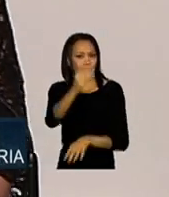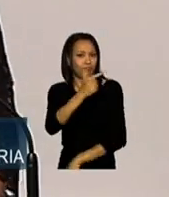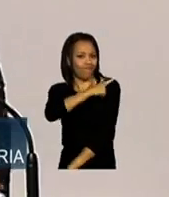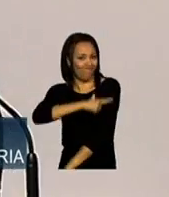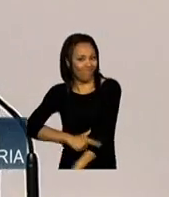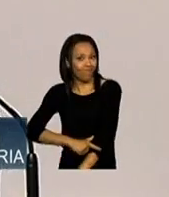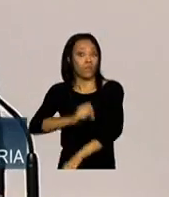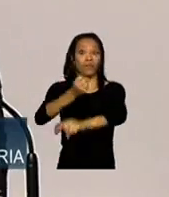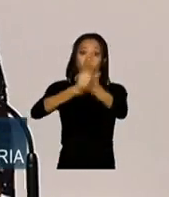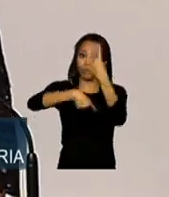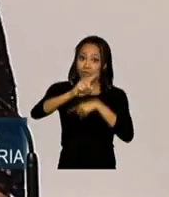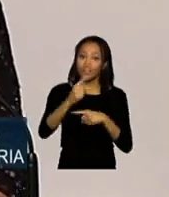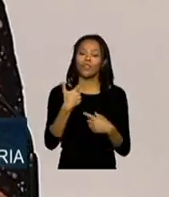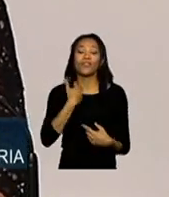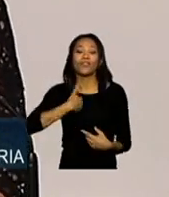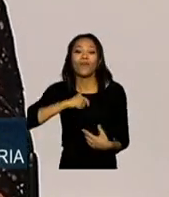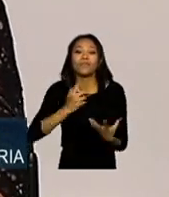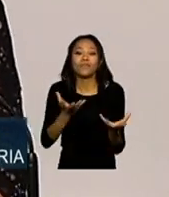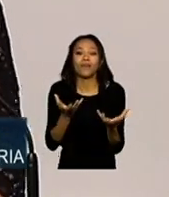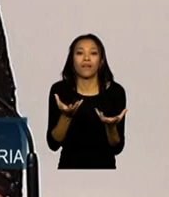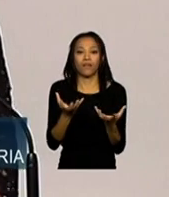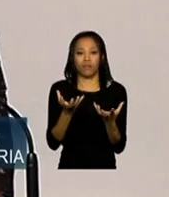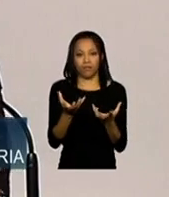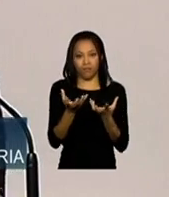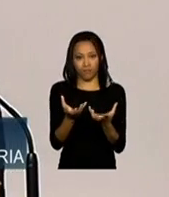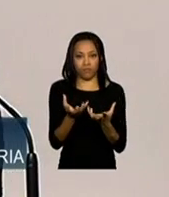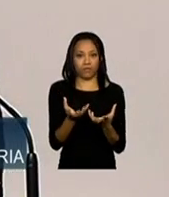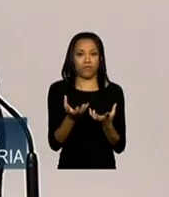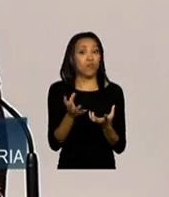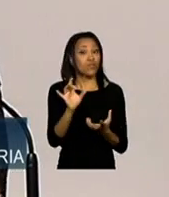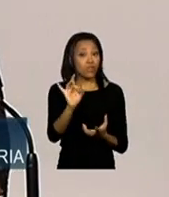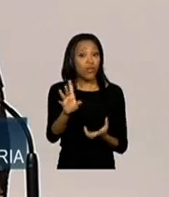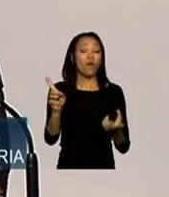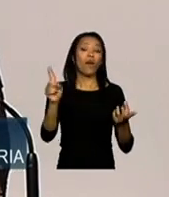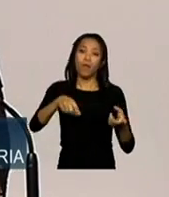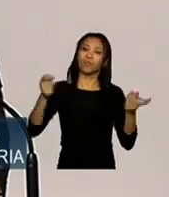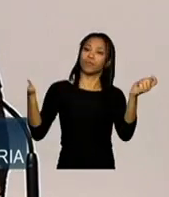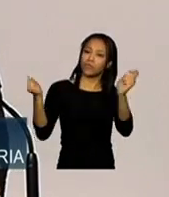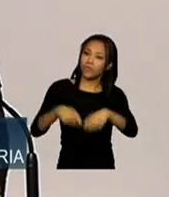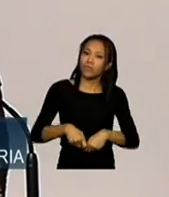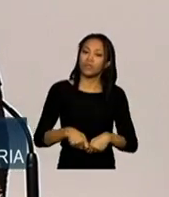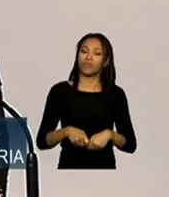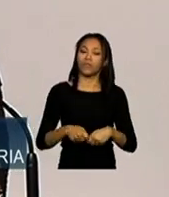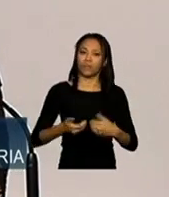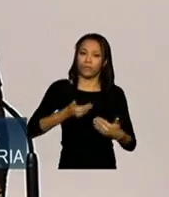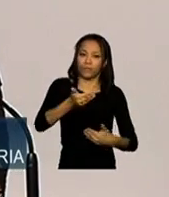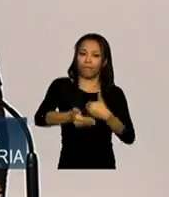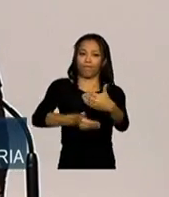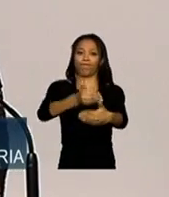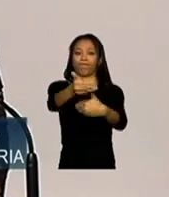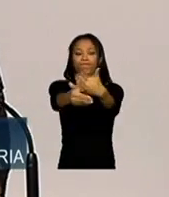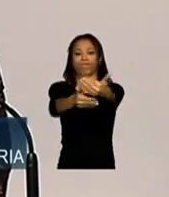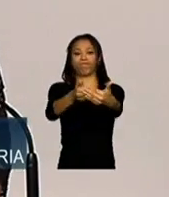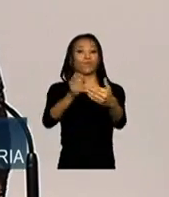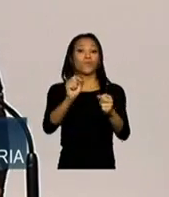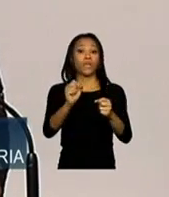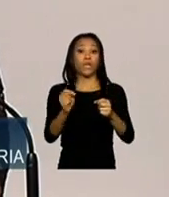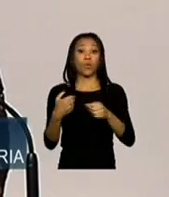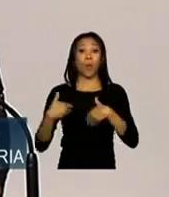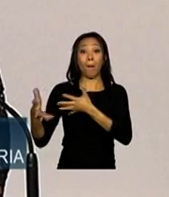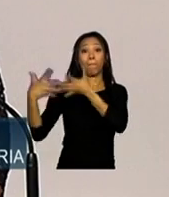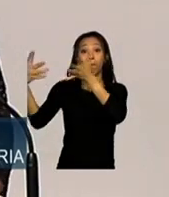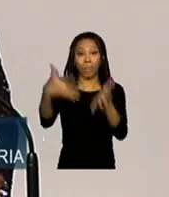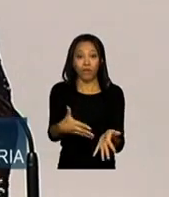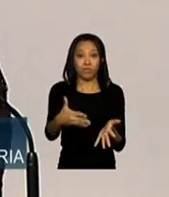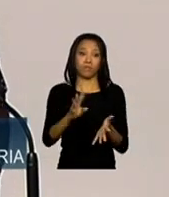próspero, que almejamos, somente será construído com a participação de todos